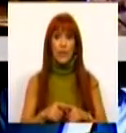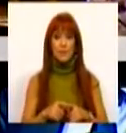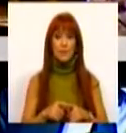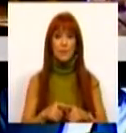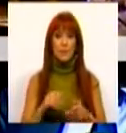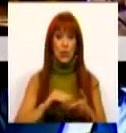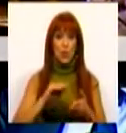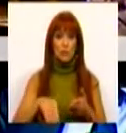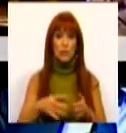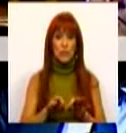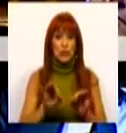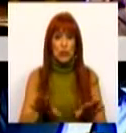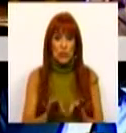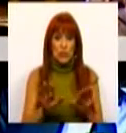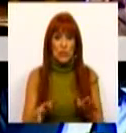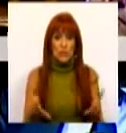contratado